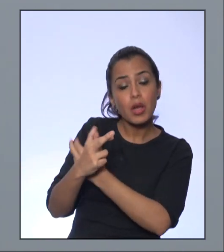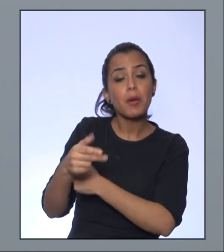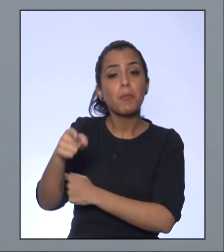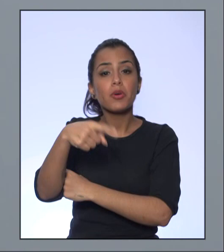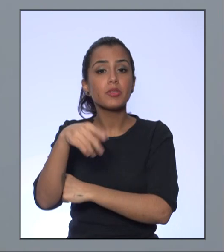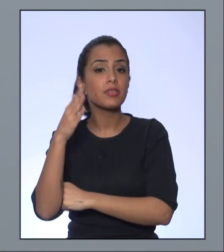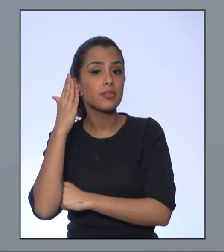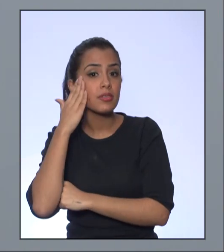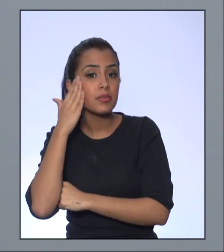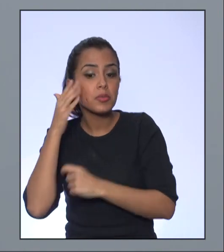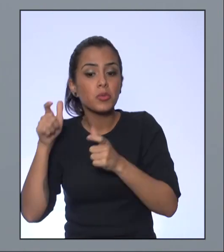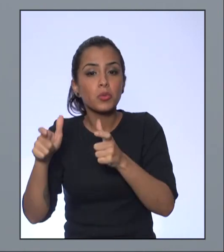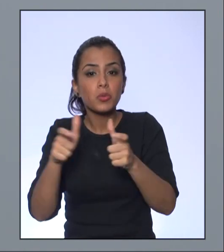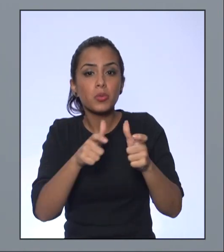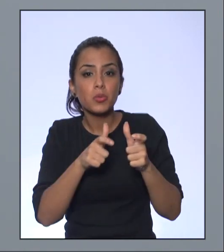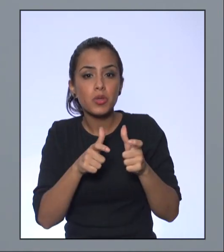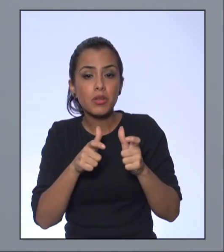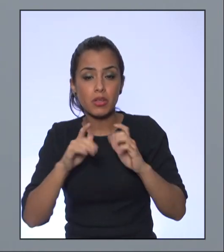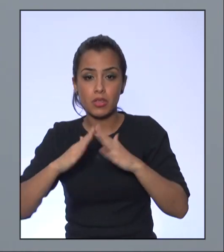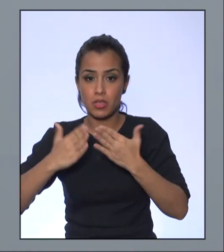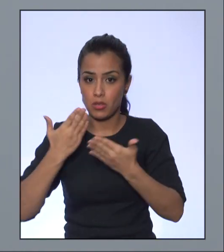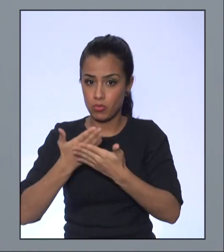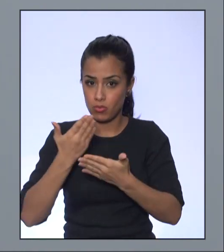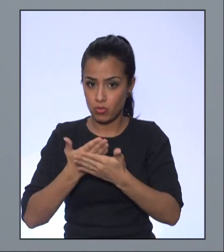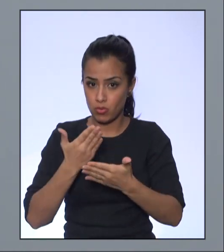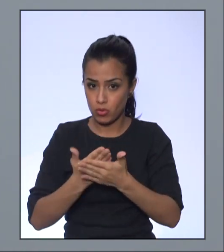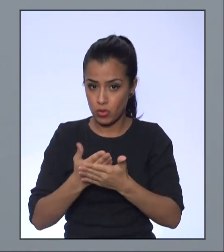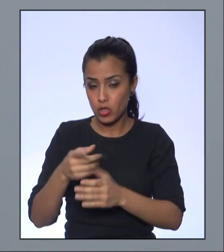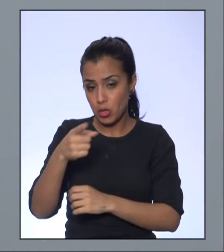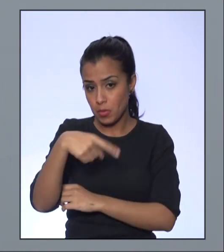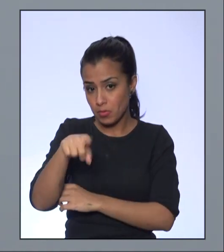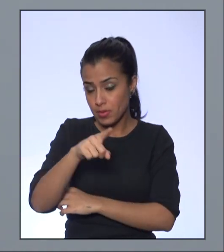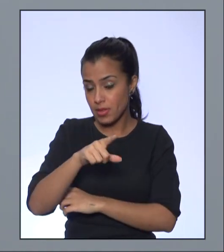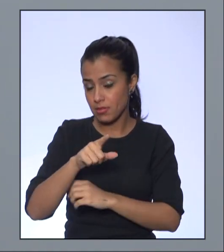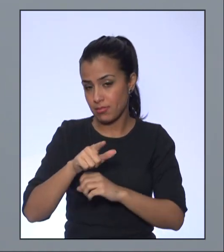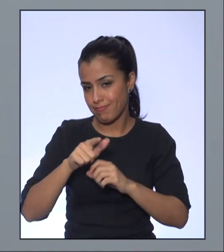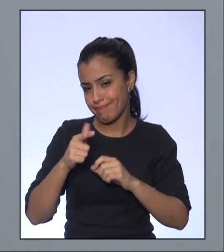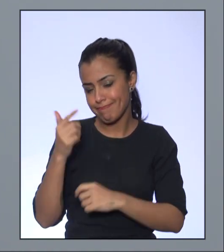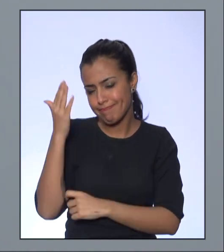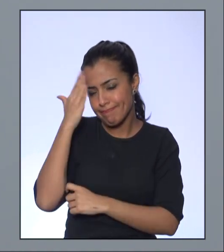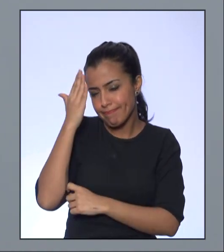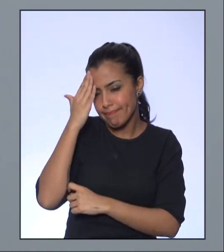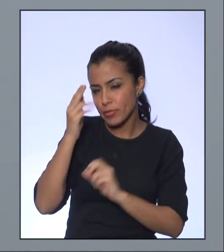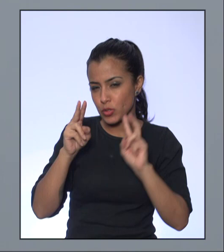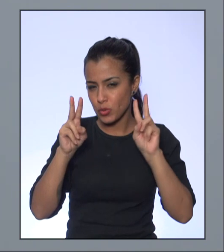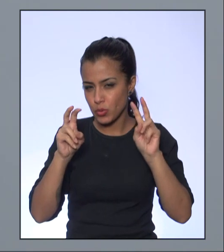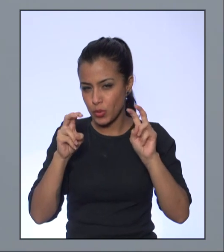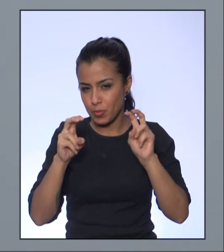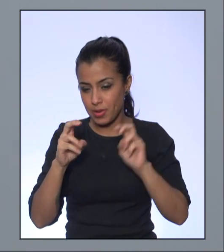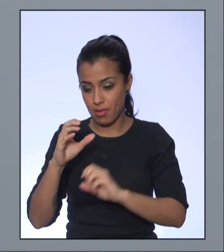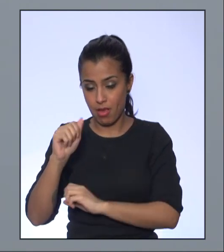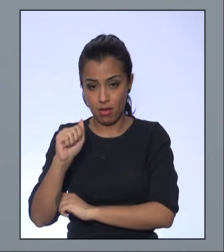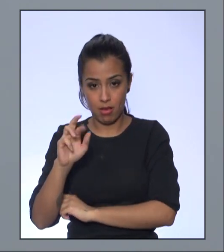vocês, para vocês trabalharem a cartografia social de riscos. Bom,